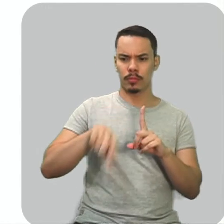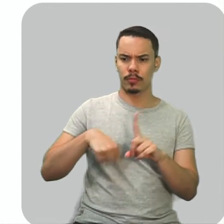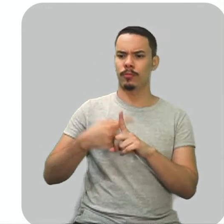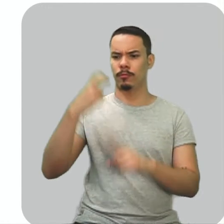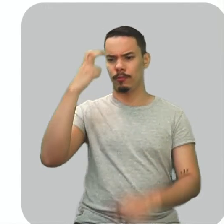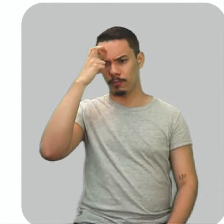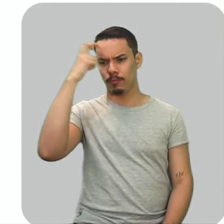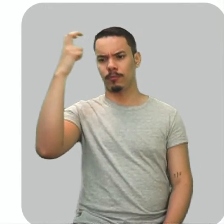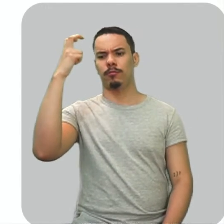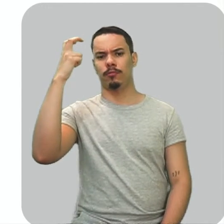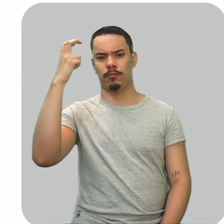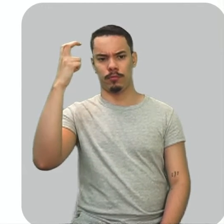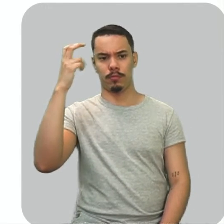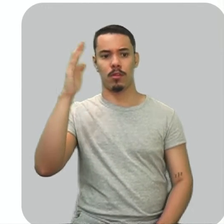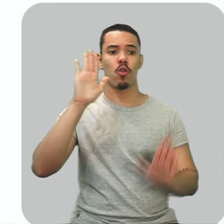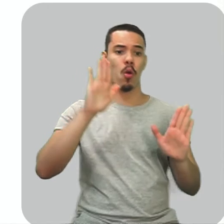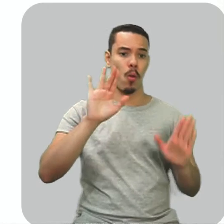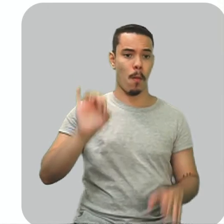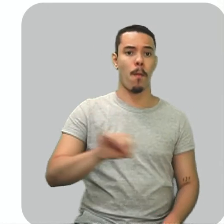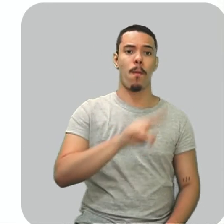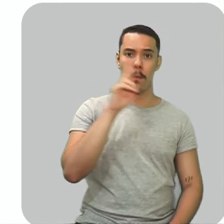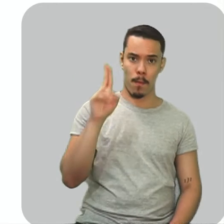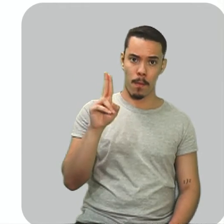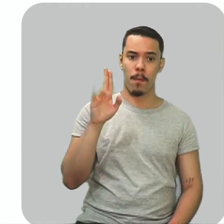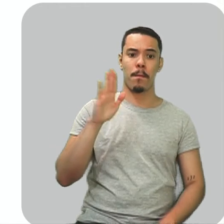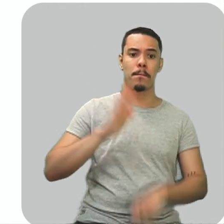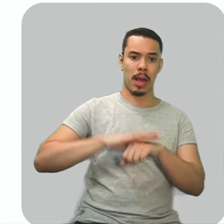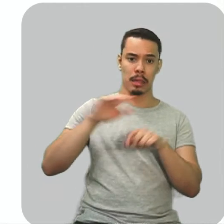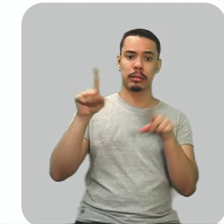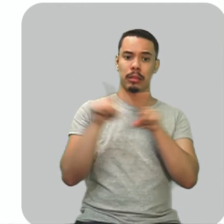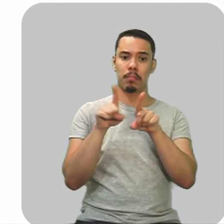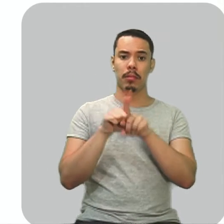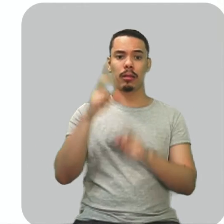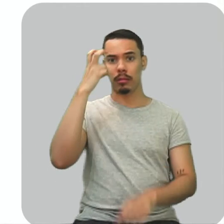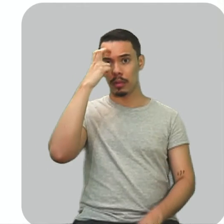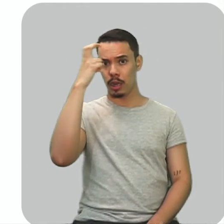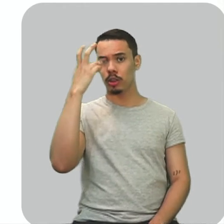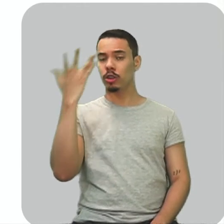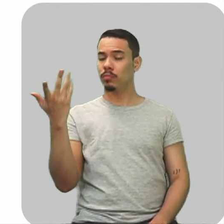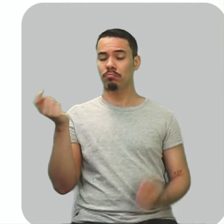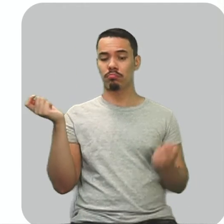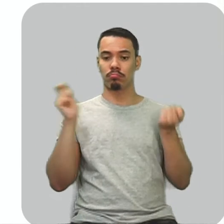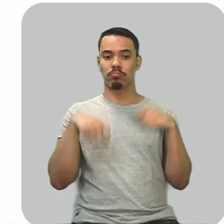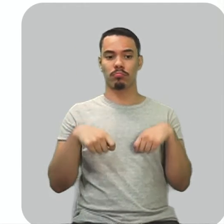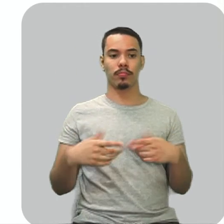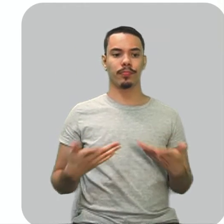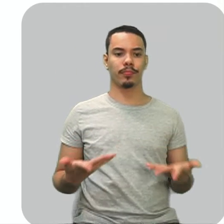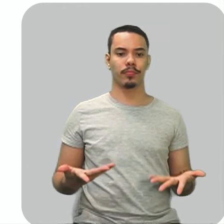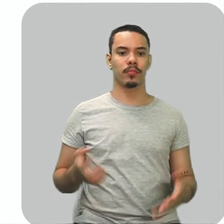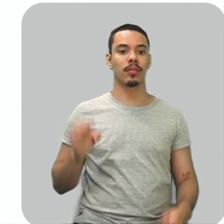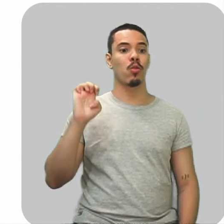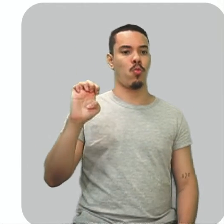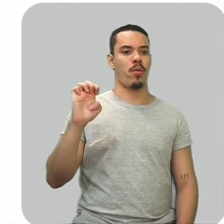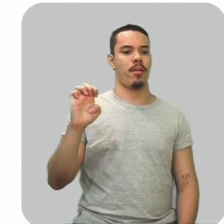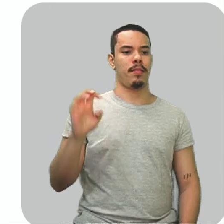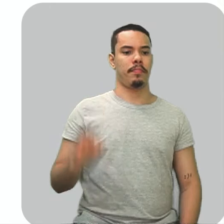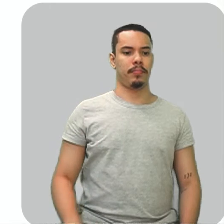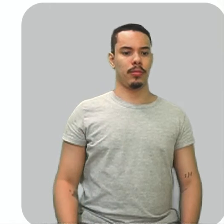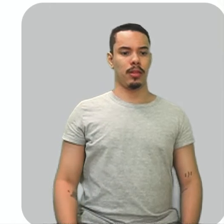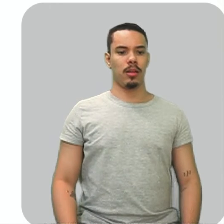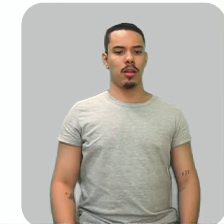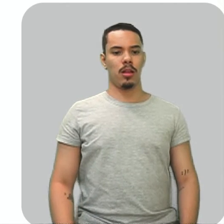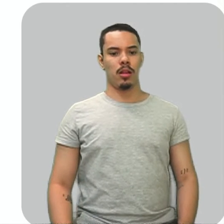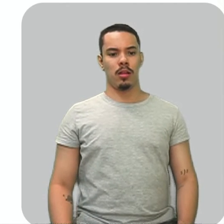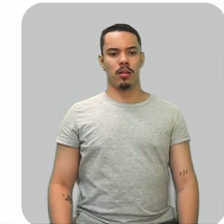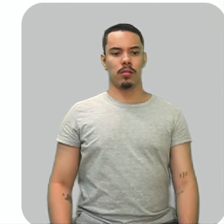gente o macho também inteligente para tá melhor para combinar Tá bom agora vou ler